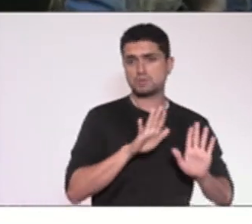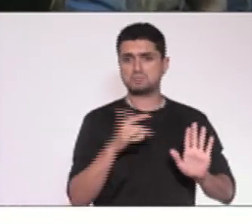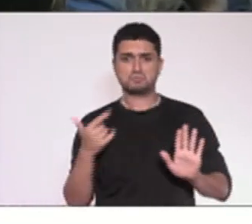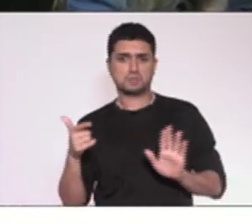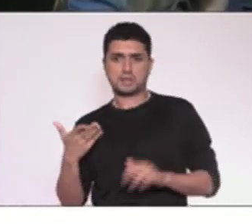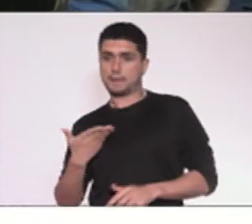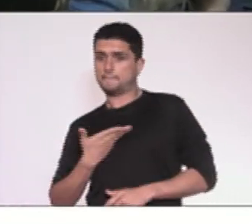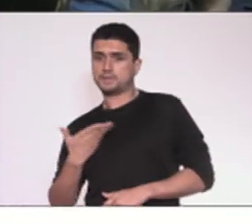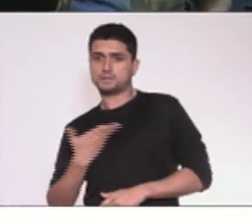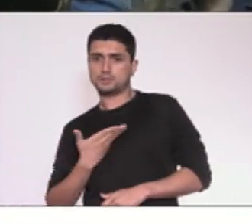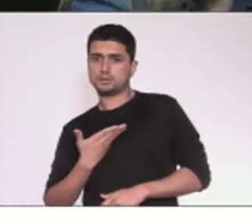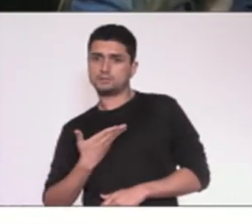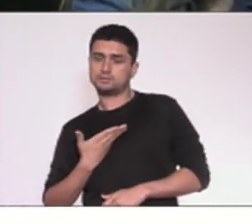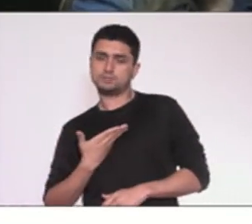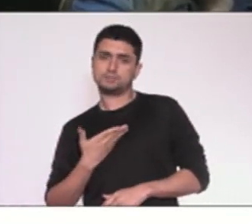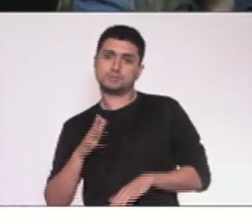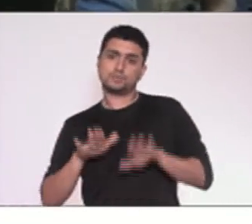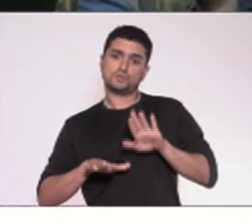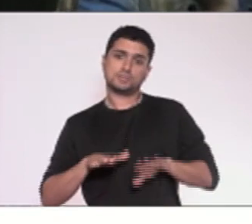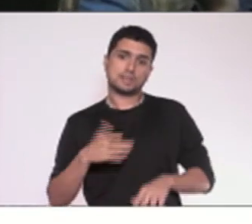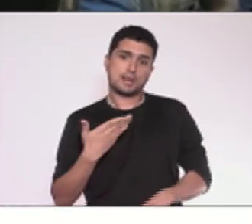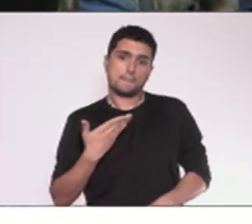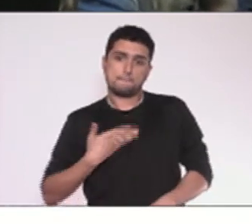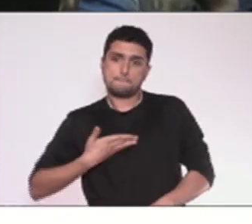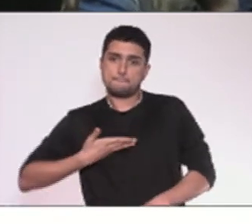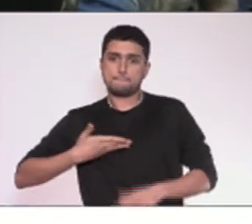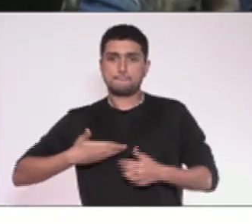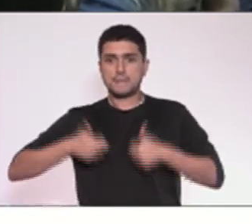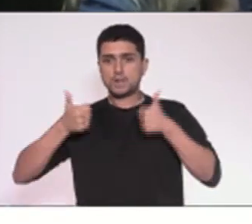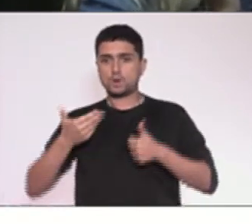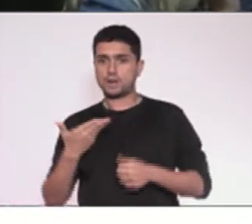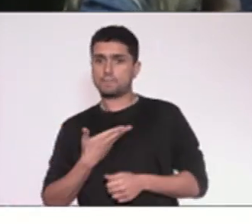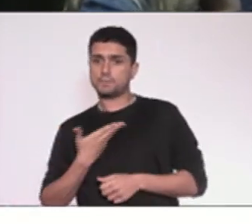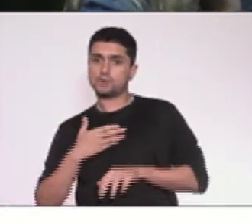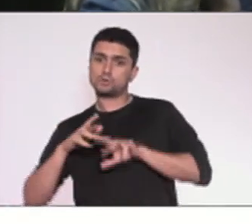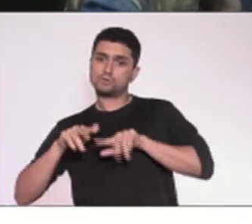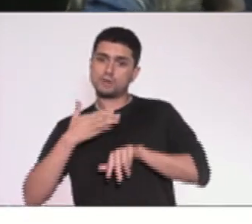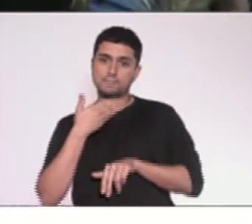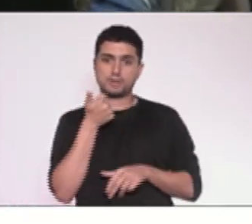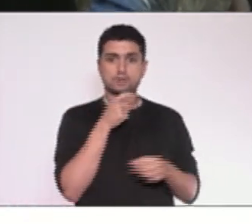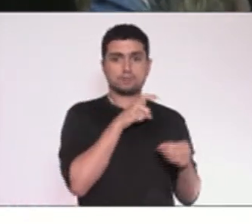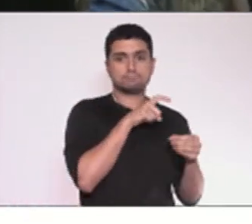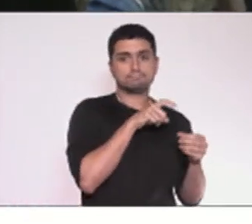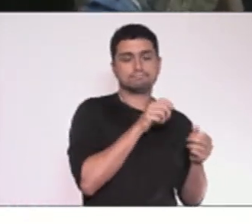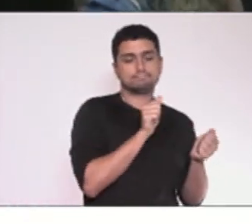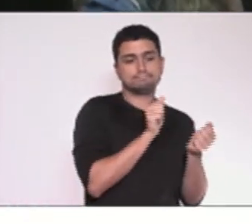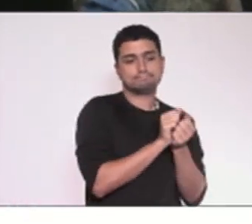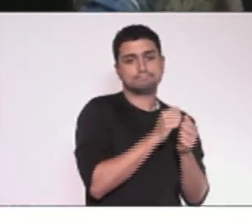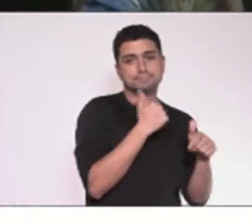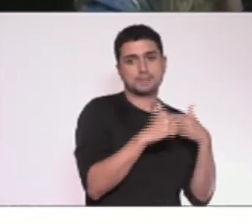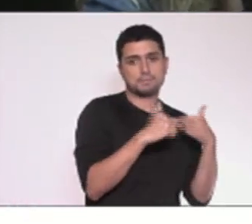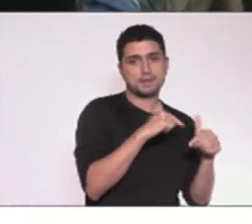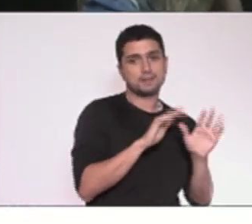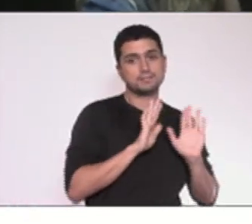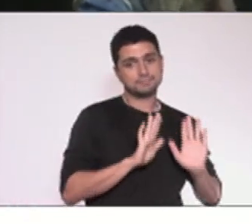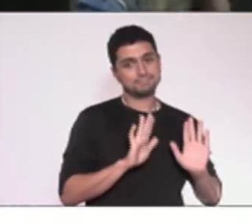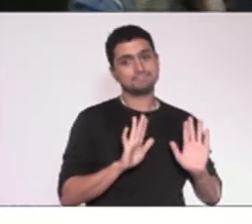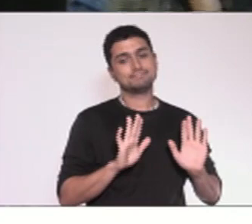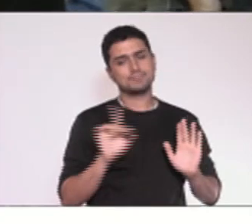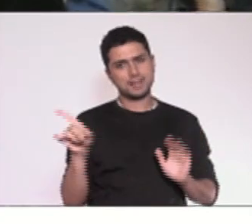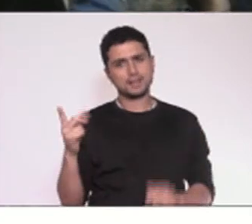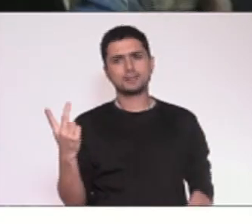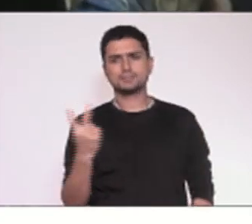Como se diz na gíria, nem sempre o melhor amigo é o melhor sócio. E a doutora Carmen, ela